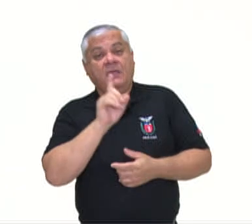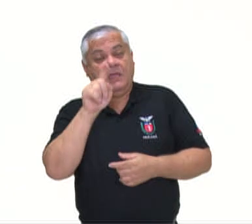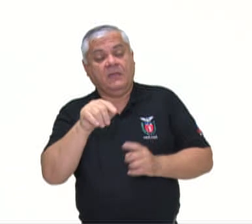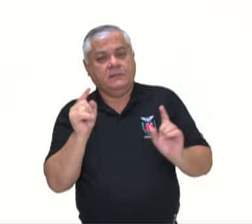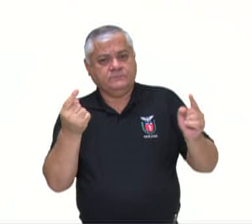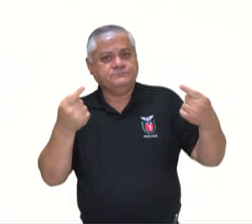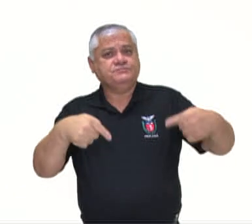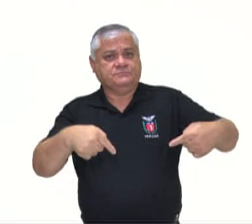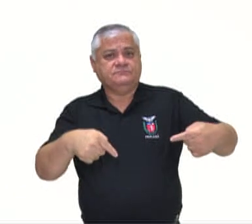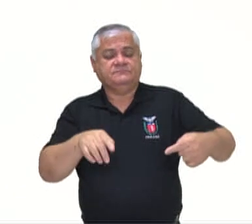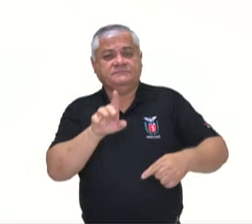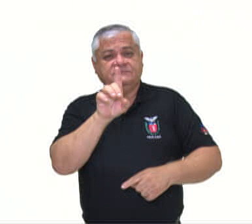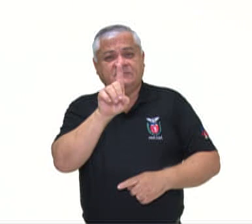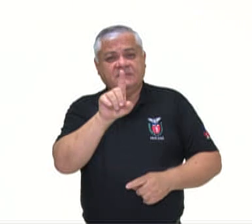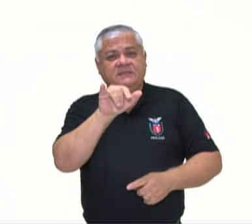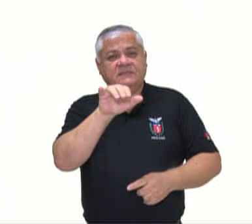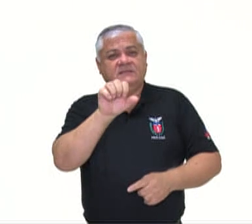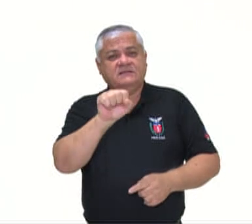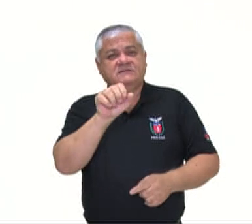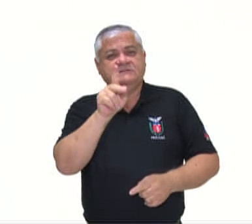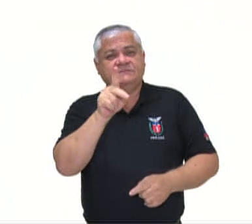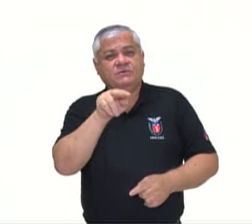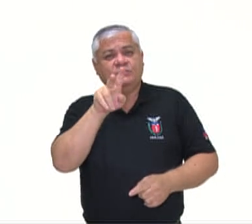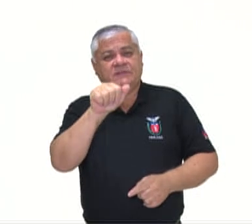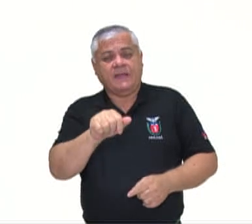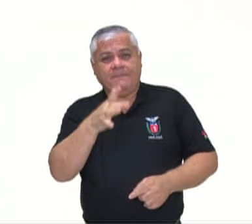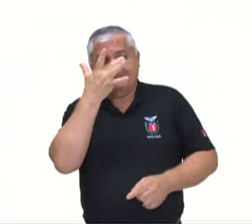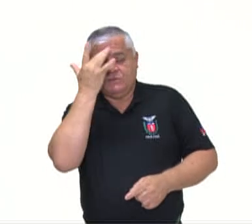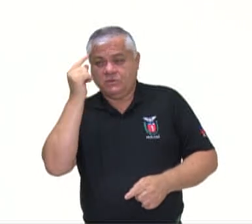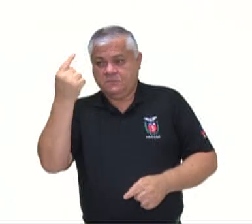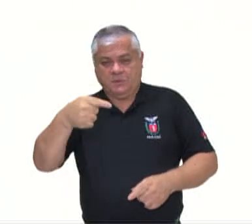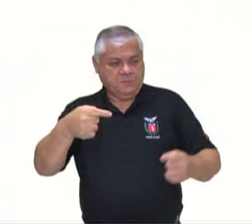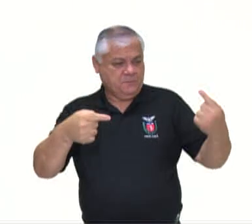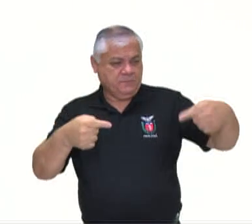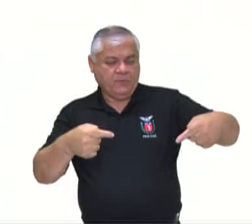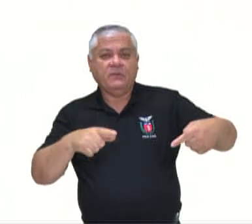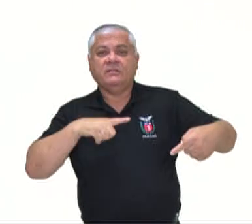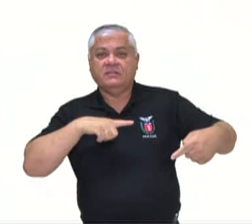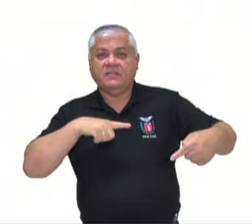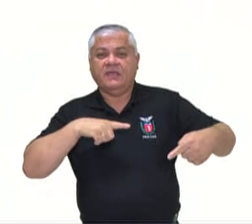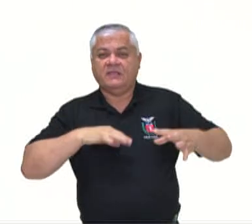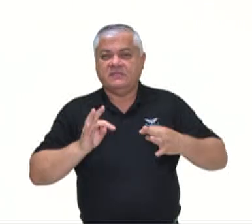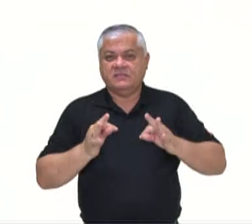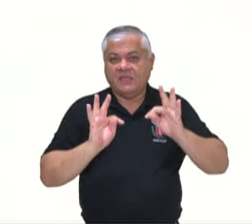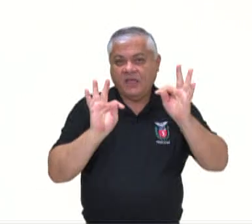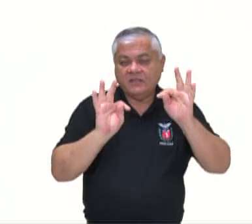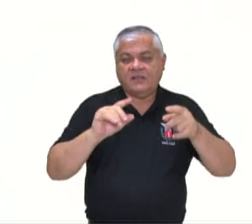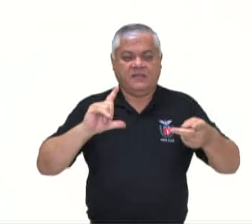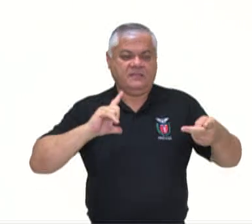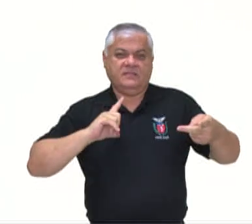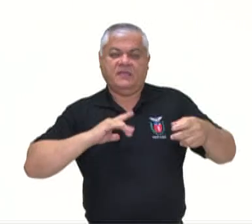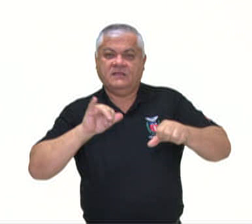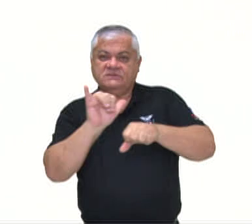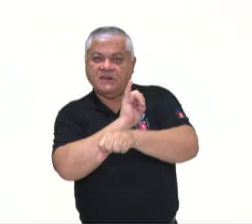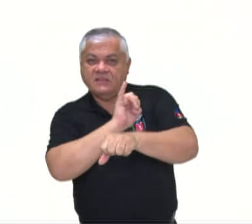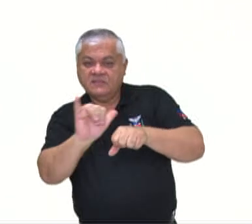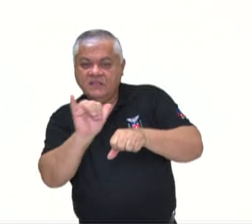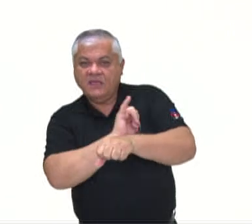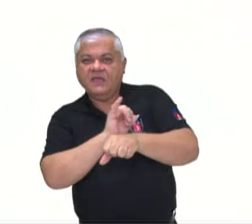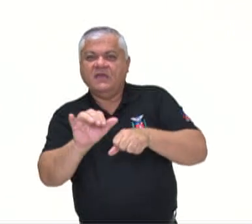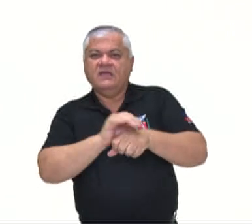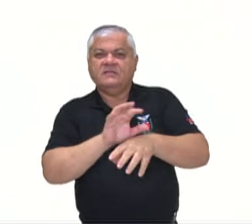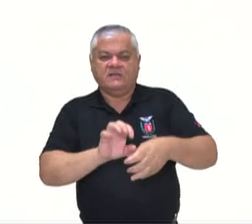disputas em que os oponentes se utilizam de técnicas e estratégias de desequilíbrio, de contusão,